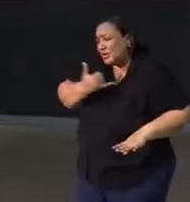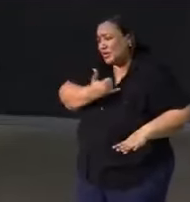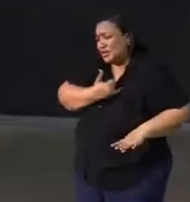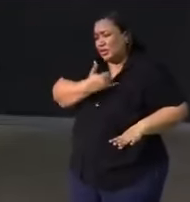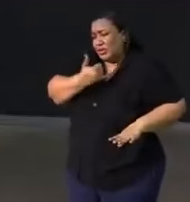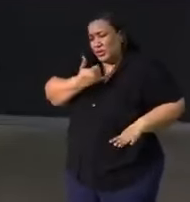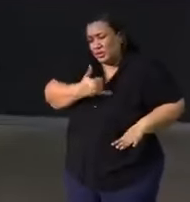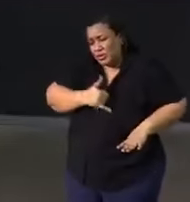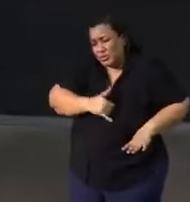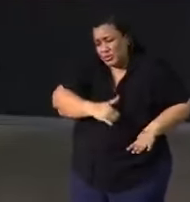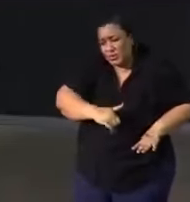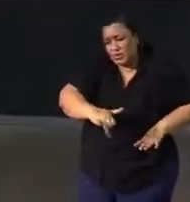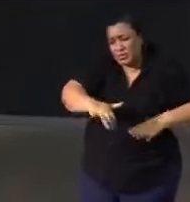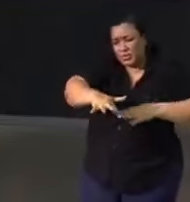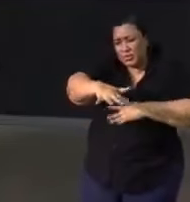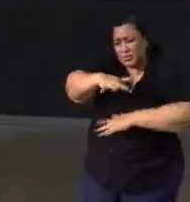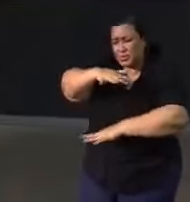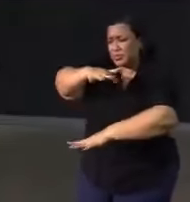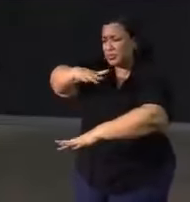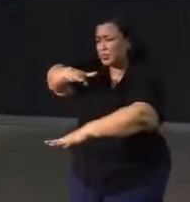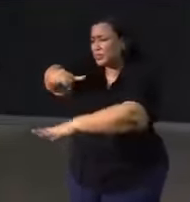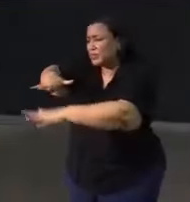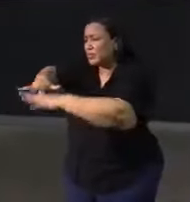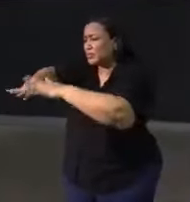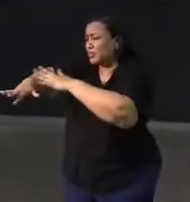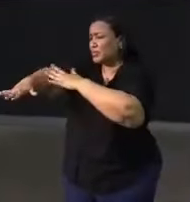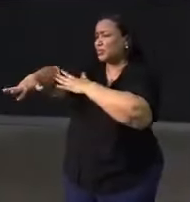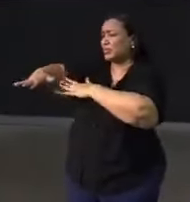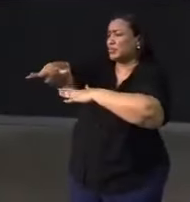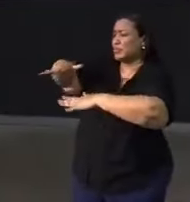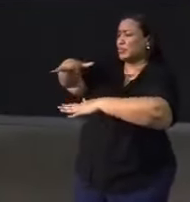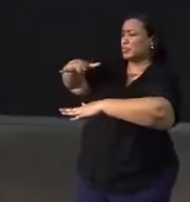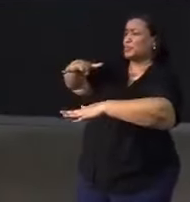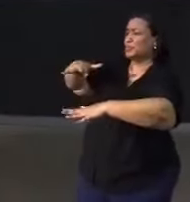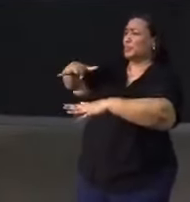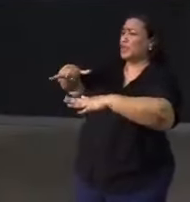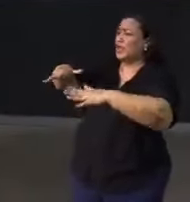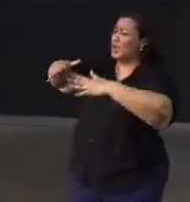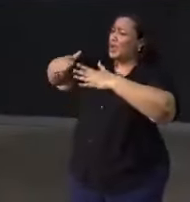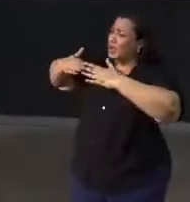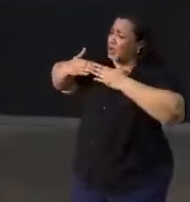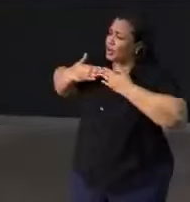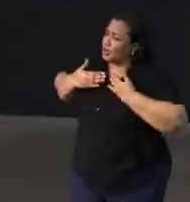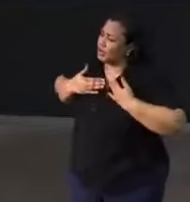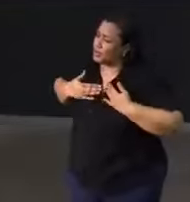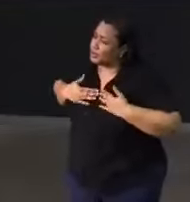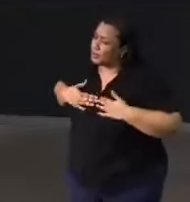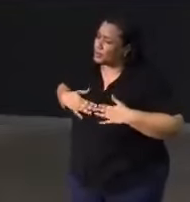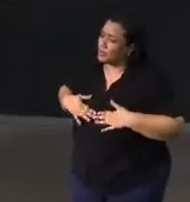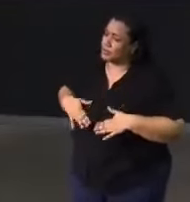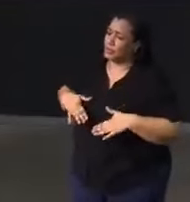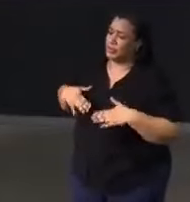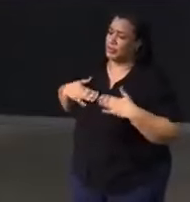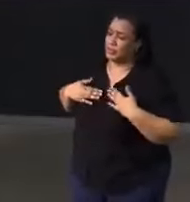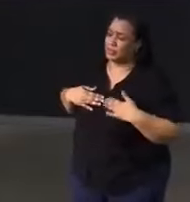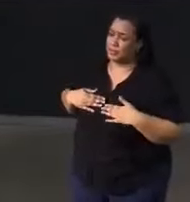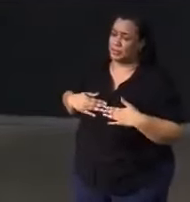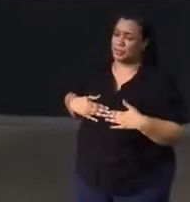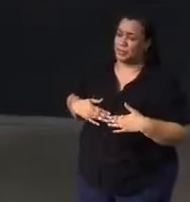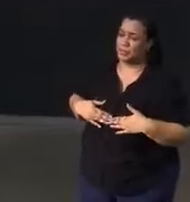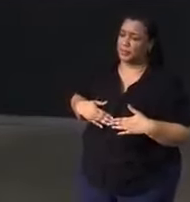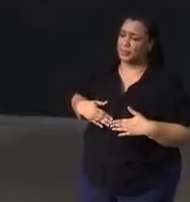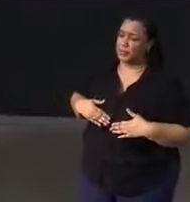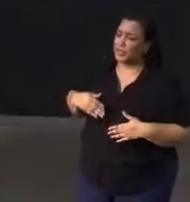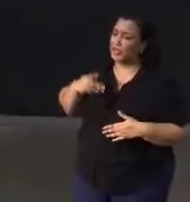você. Que você seja um manancial de refrigério da graça do Senhor.